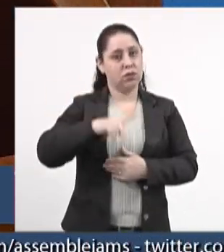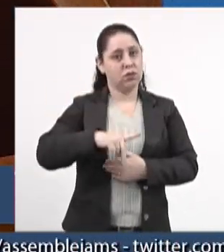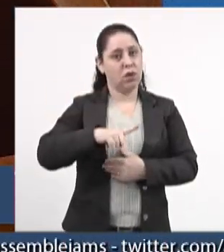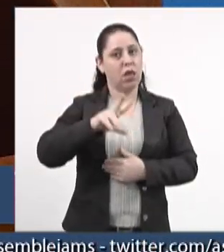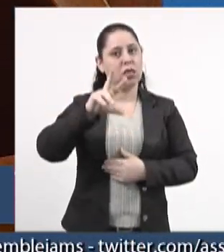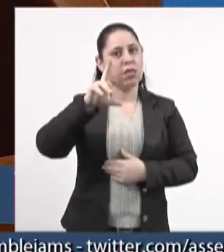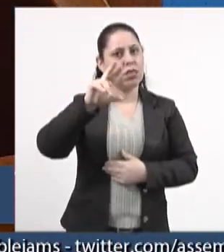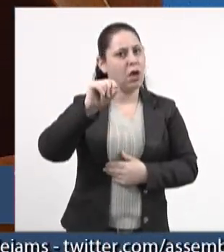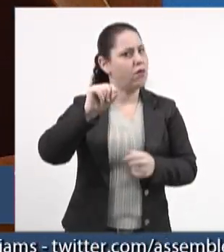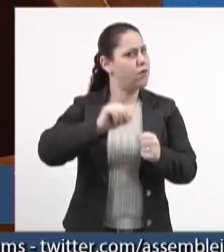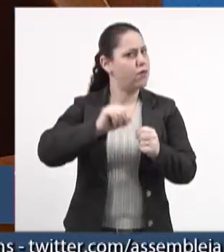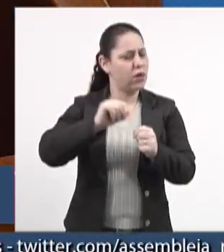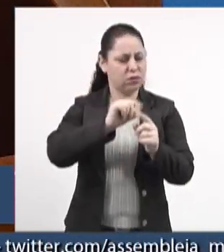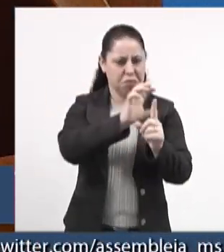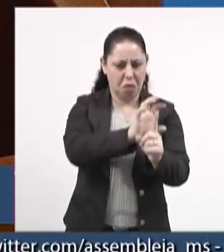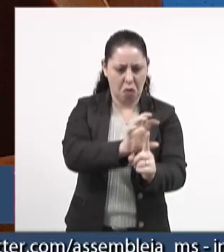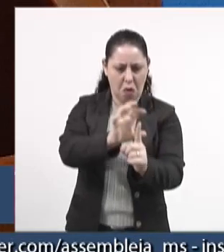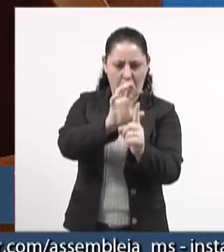não cometa